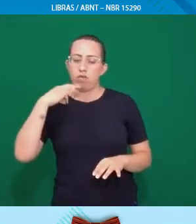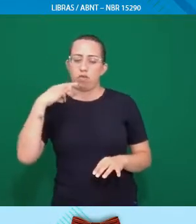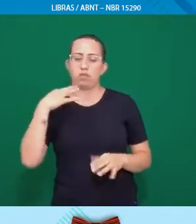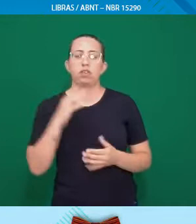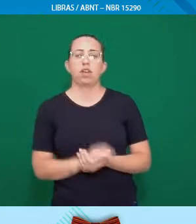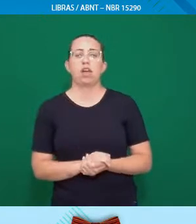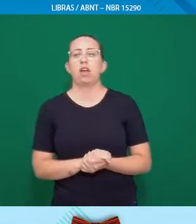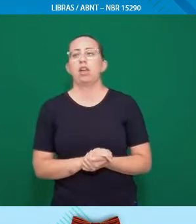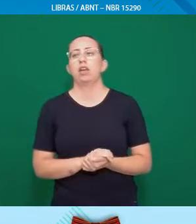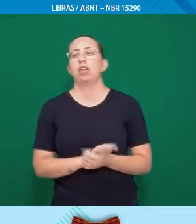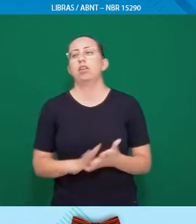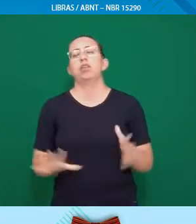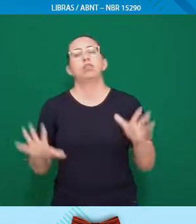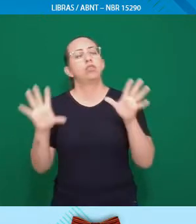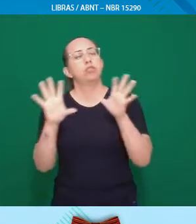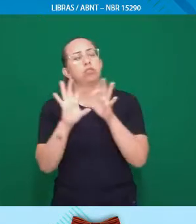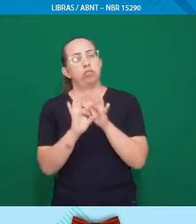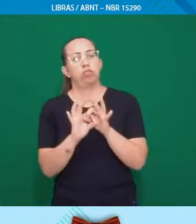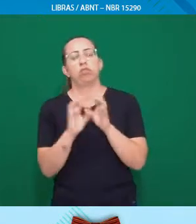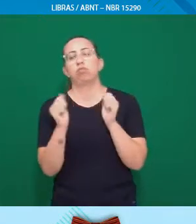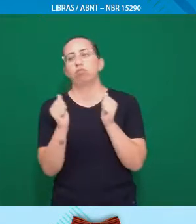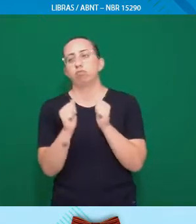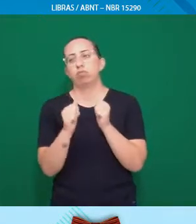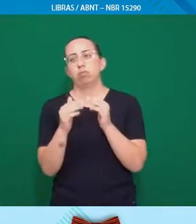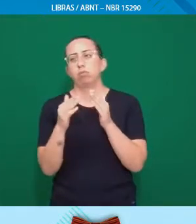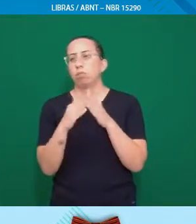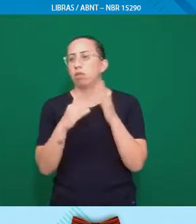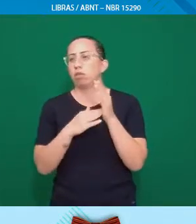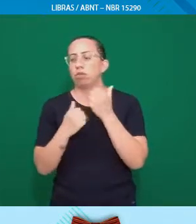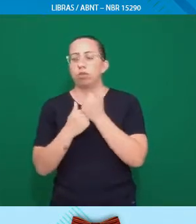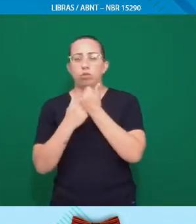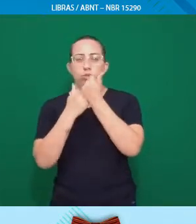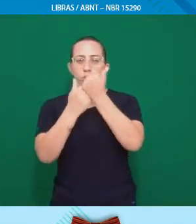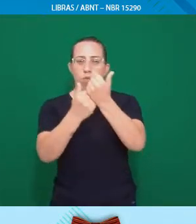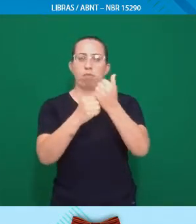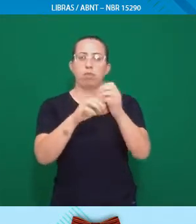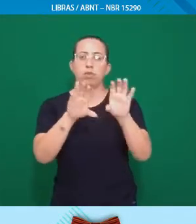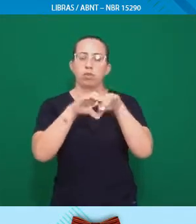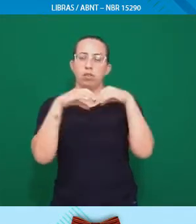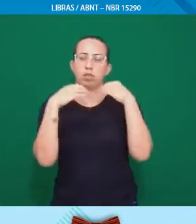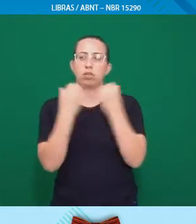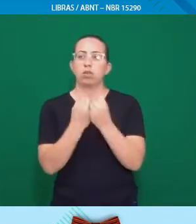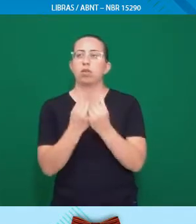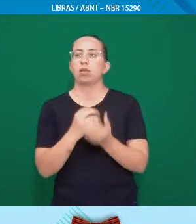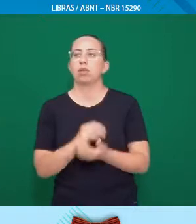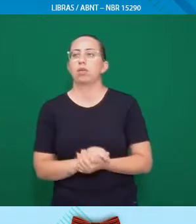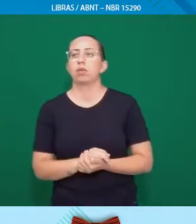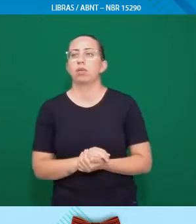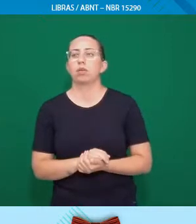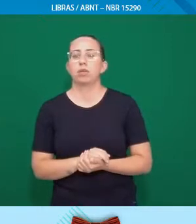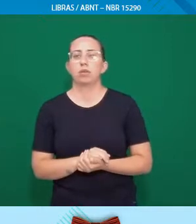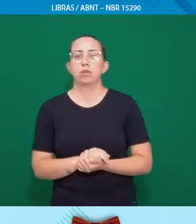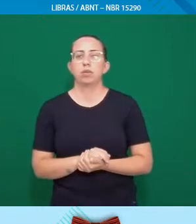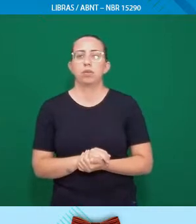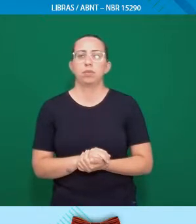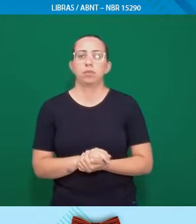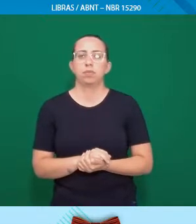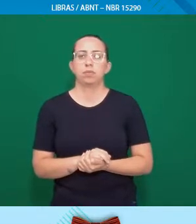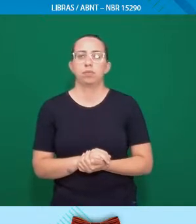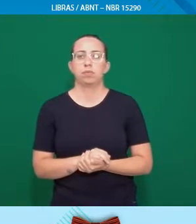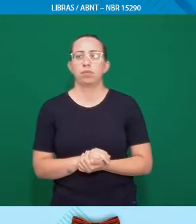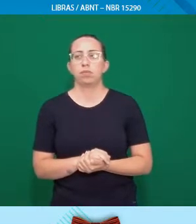desenvolve e se aliam a coletividade no sentido de fortalecer a comunidade e fortalecer as famílias que estão envolvidas no